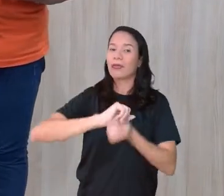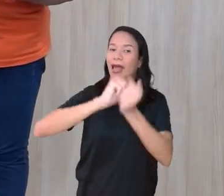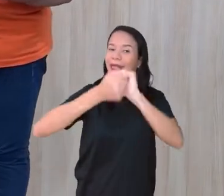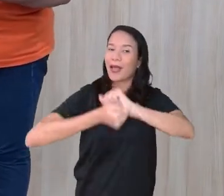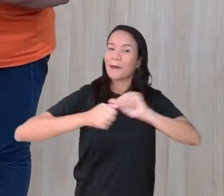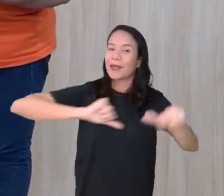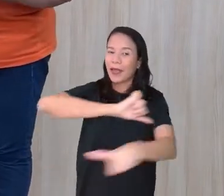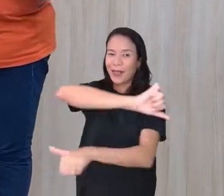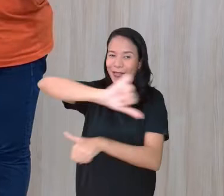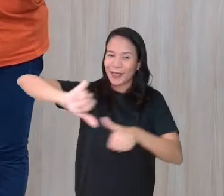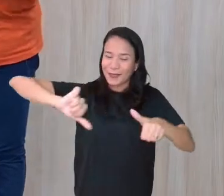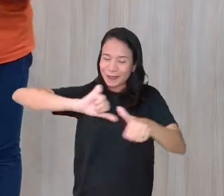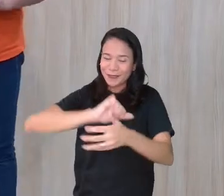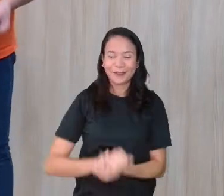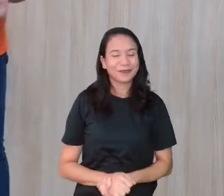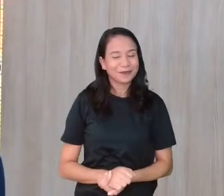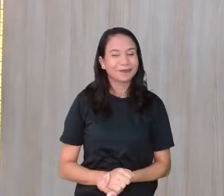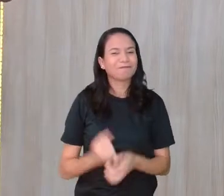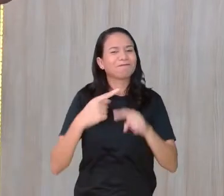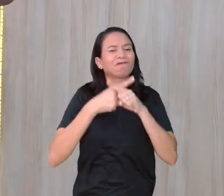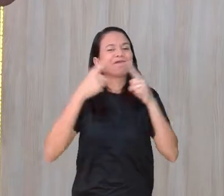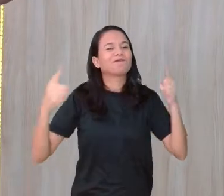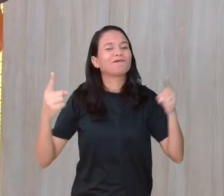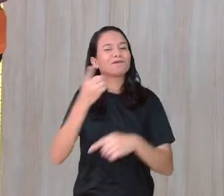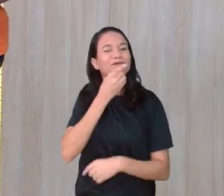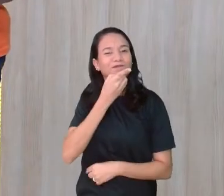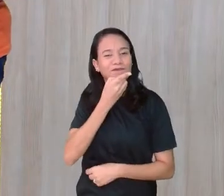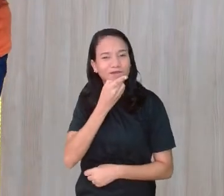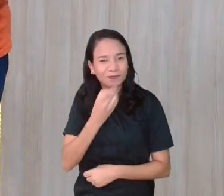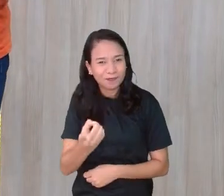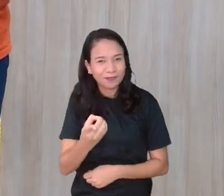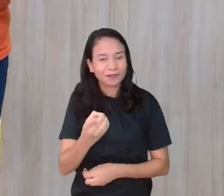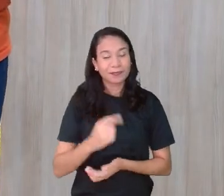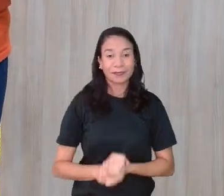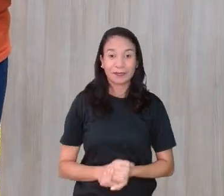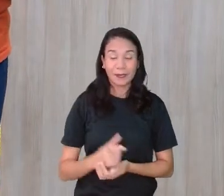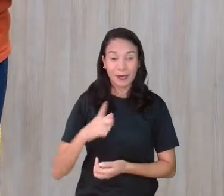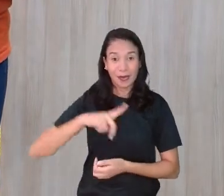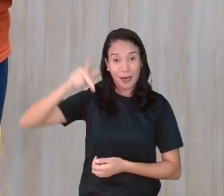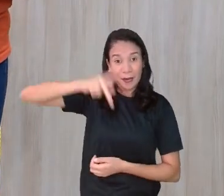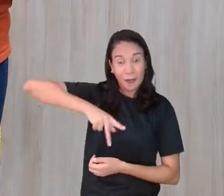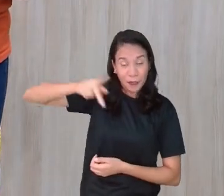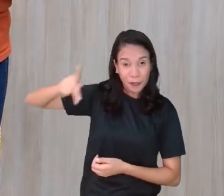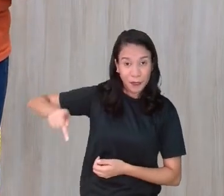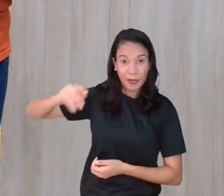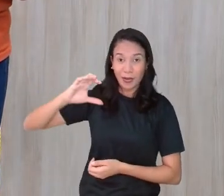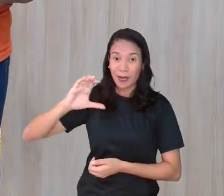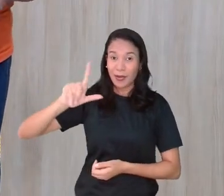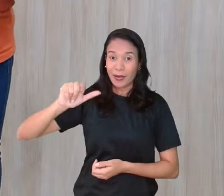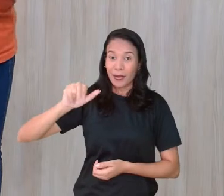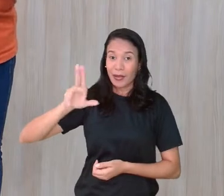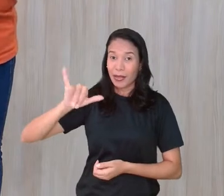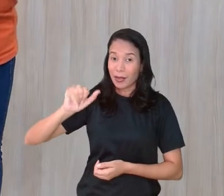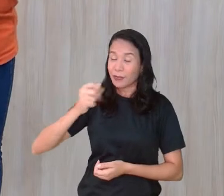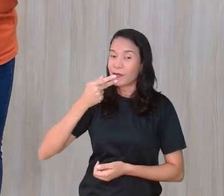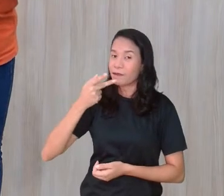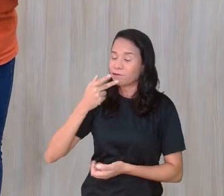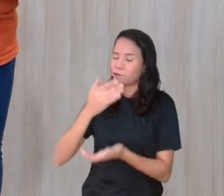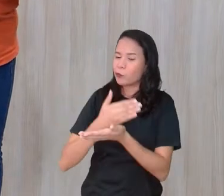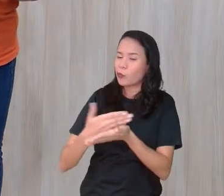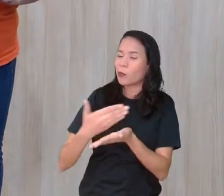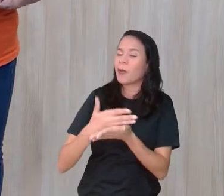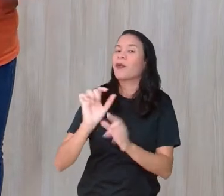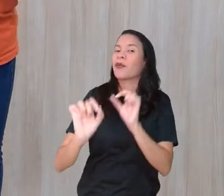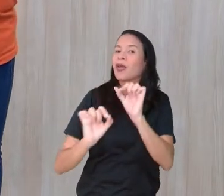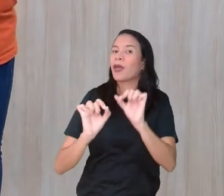se transformar. Mas Darwin, como a professora Cláudia apresentou no início, o médico, mas o que Darwin